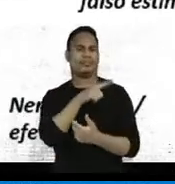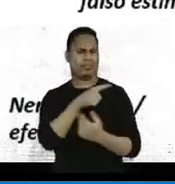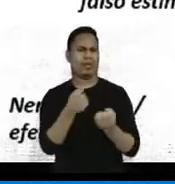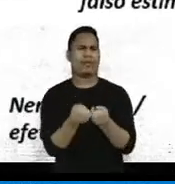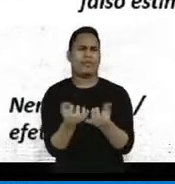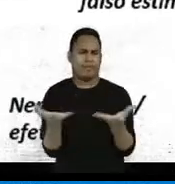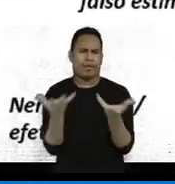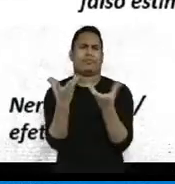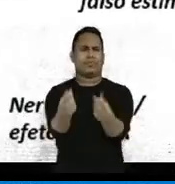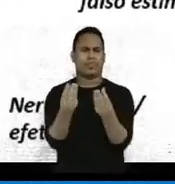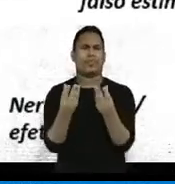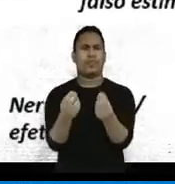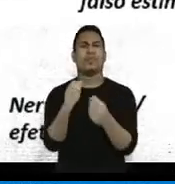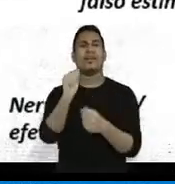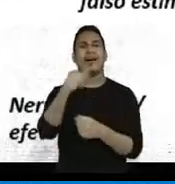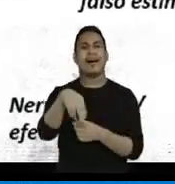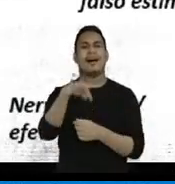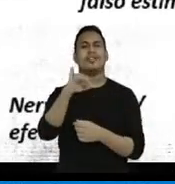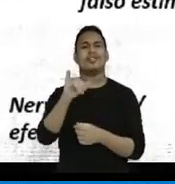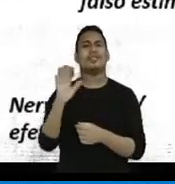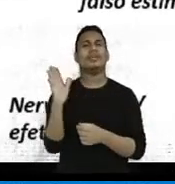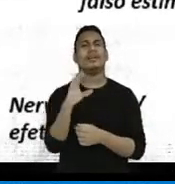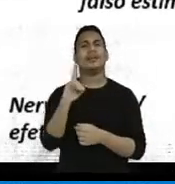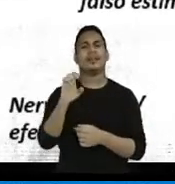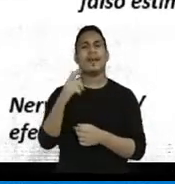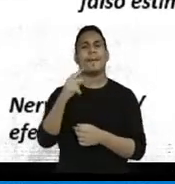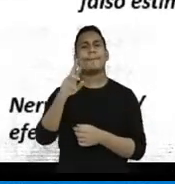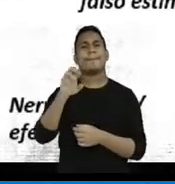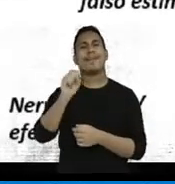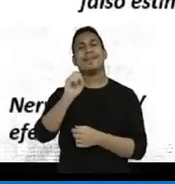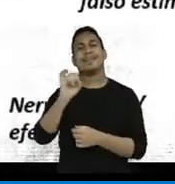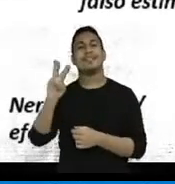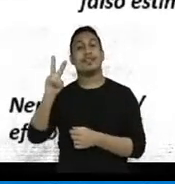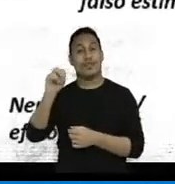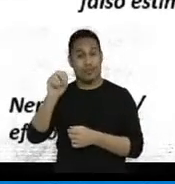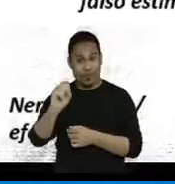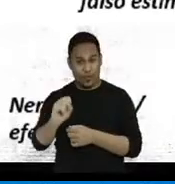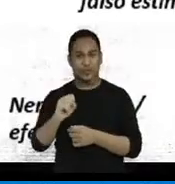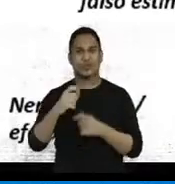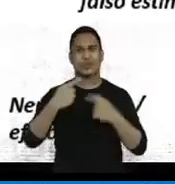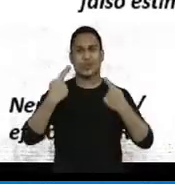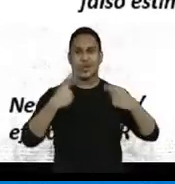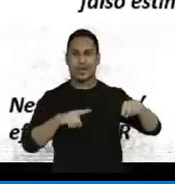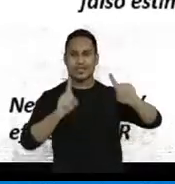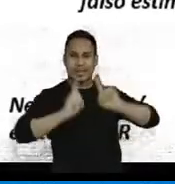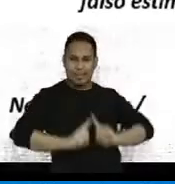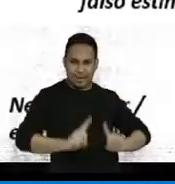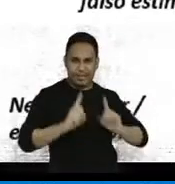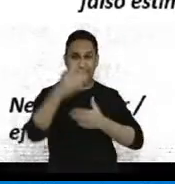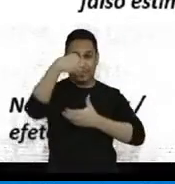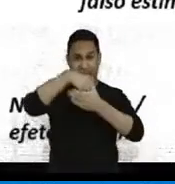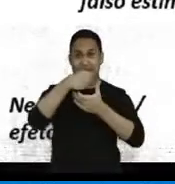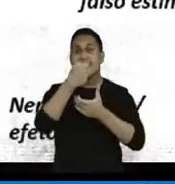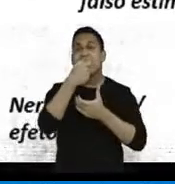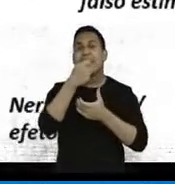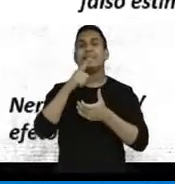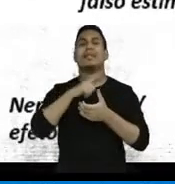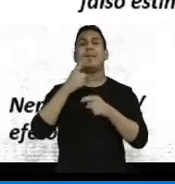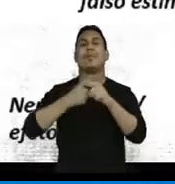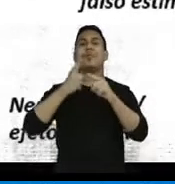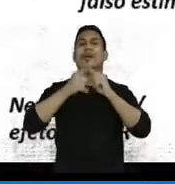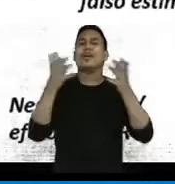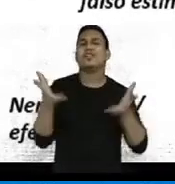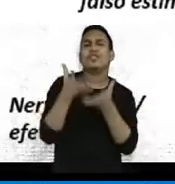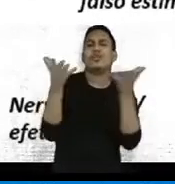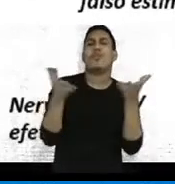os antidepressivos que aumentam a quantidade de serotonina no nosso cérebro. Só que nós podemos fazer isso